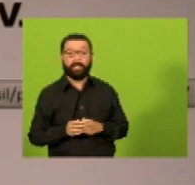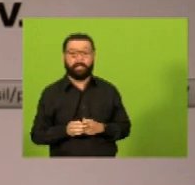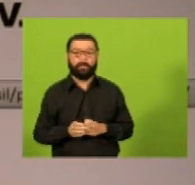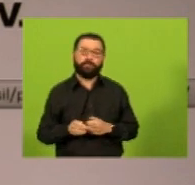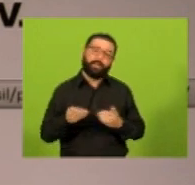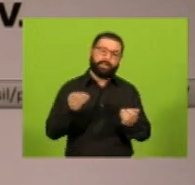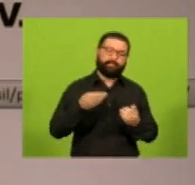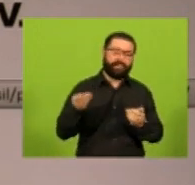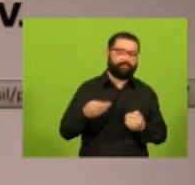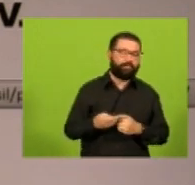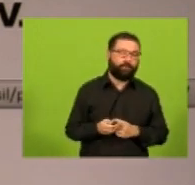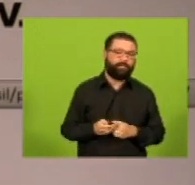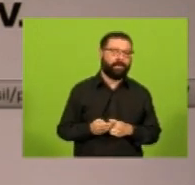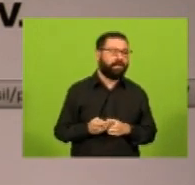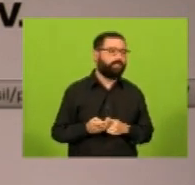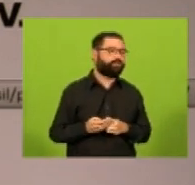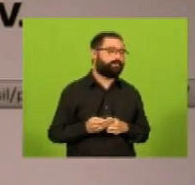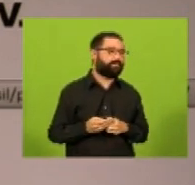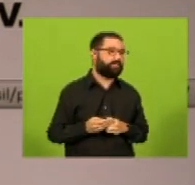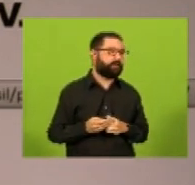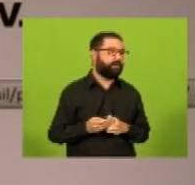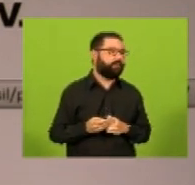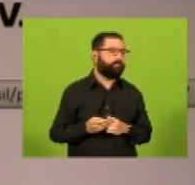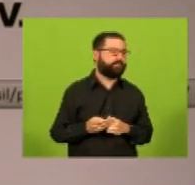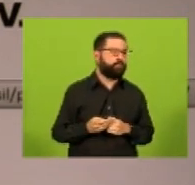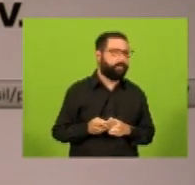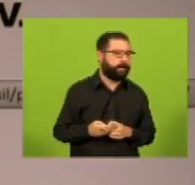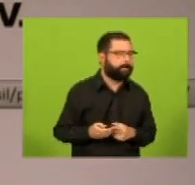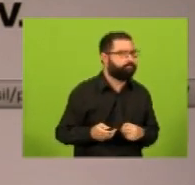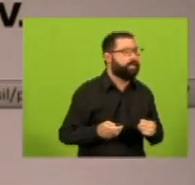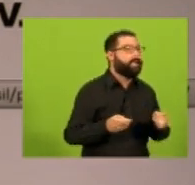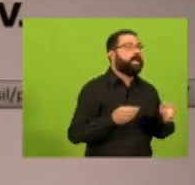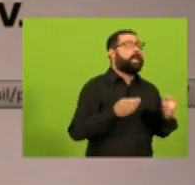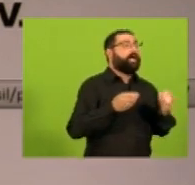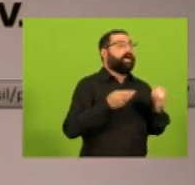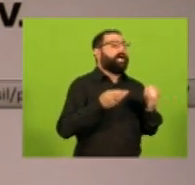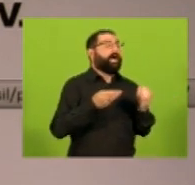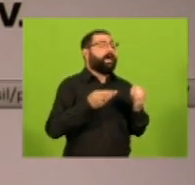está trabalhando e vai conferir isso, né, se está trabalhando na pressão correta.